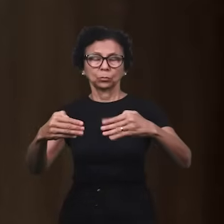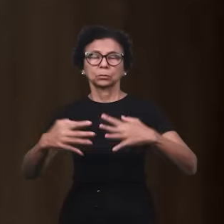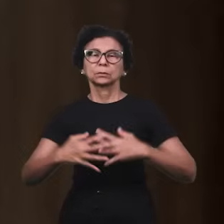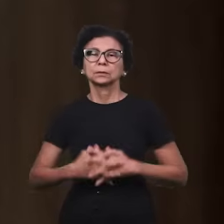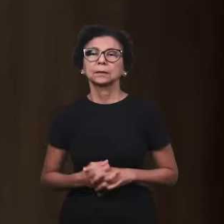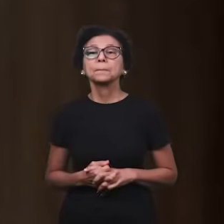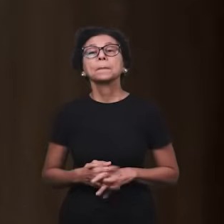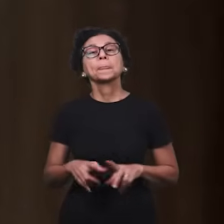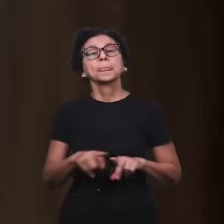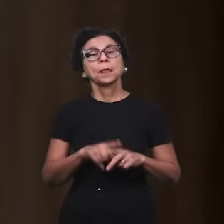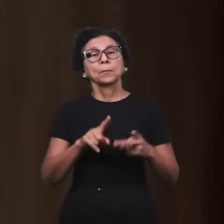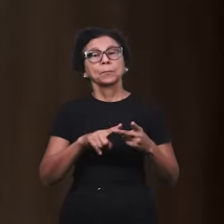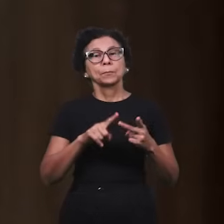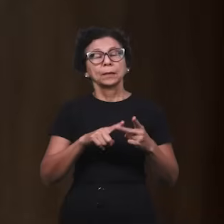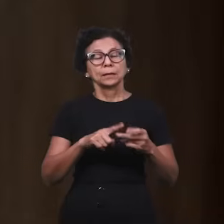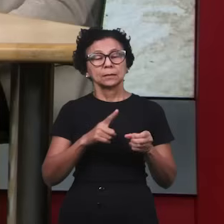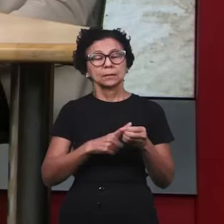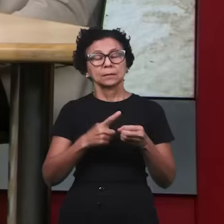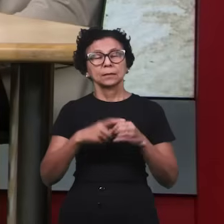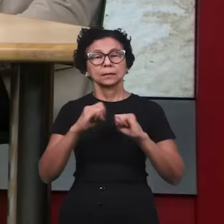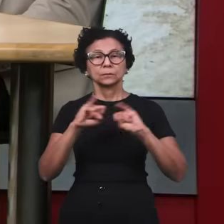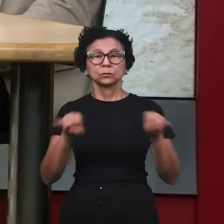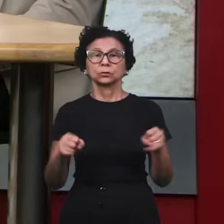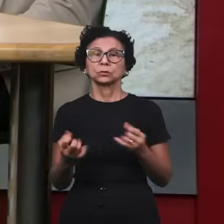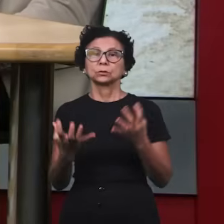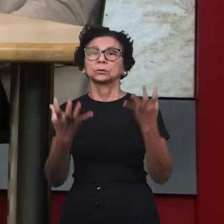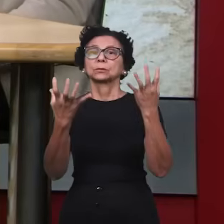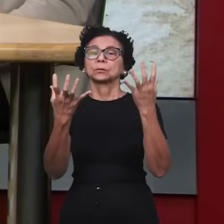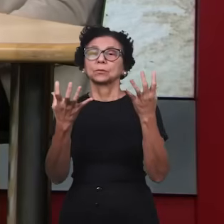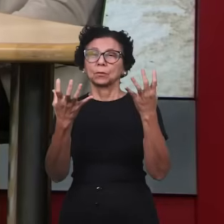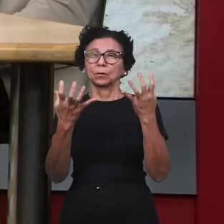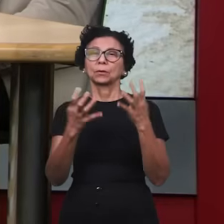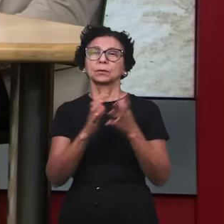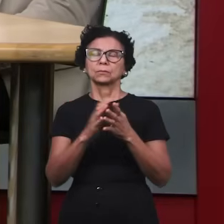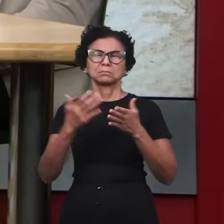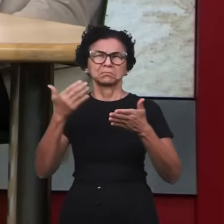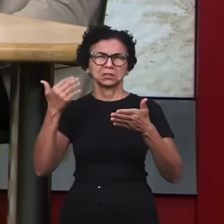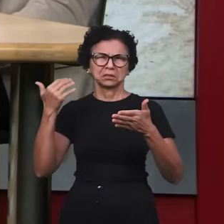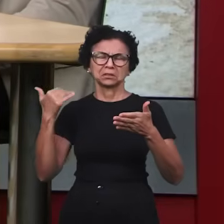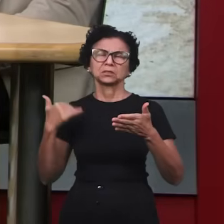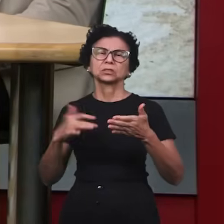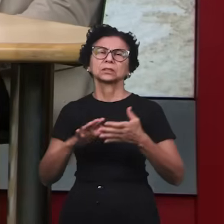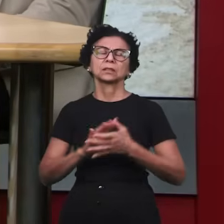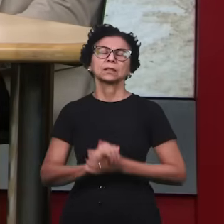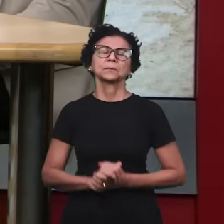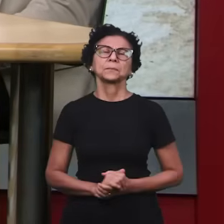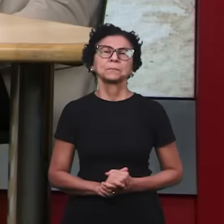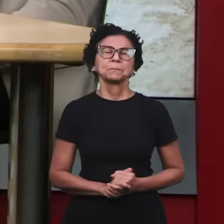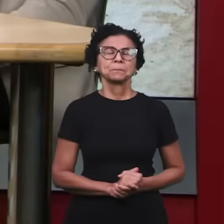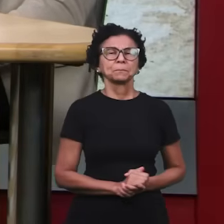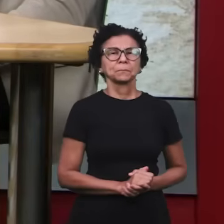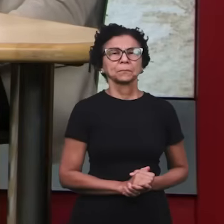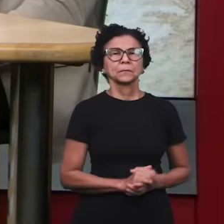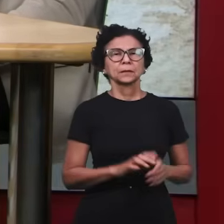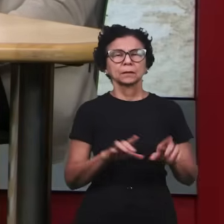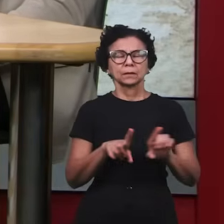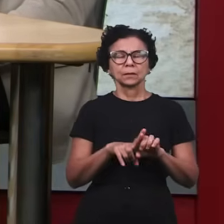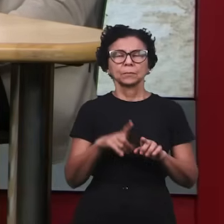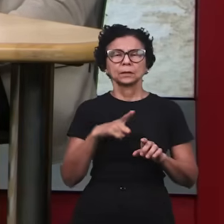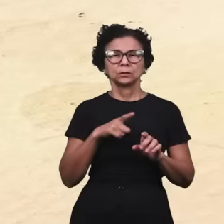lei. Exatamente. Como Jericó também, depois, Exatamente. bem que Jericó foi antes, né? mas Jerusalém era uma cidade